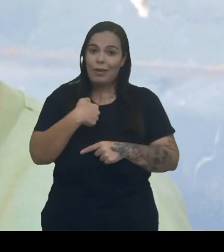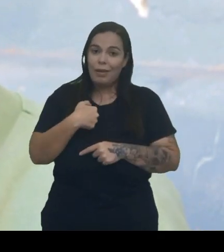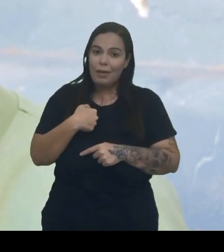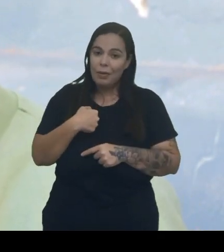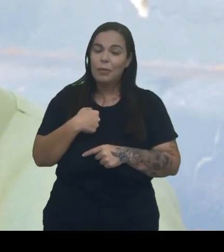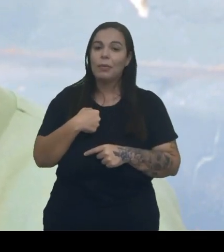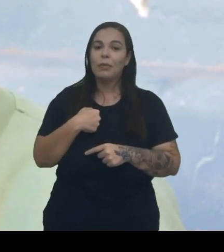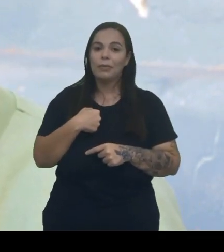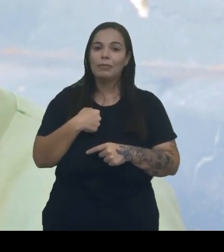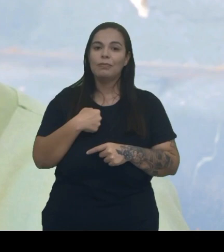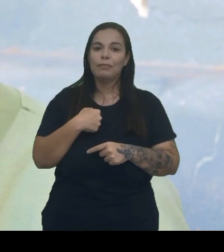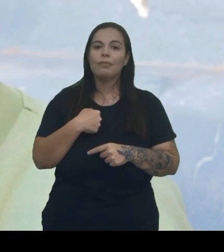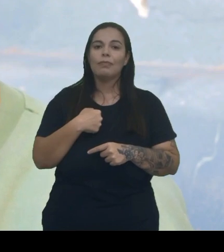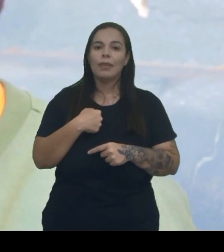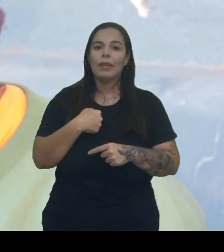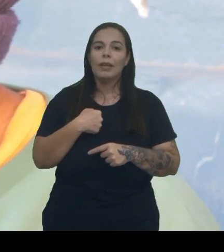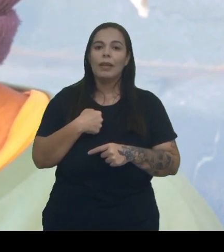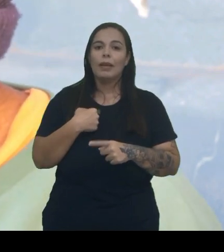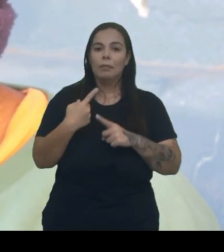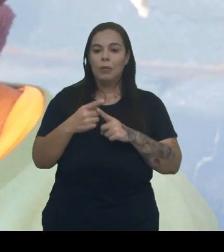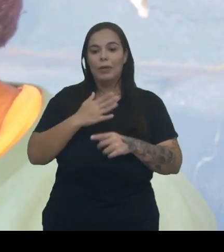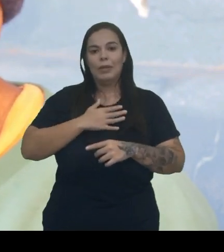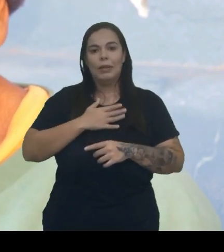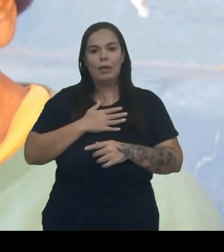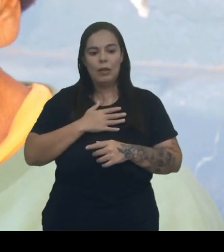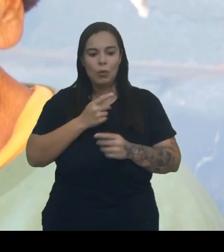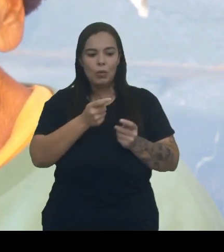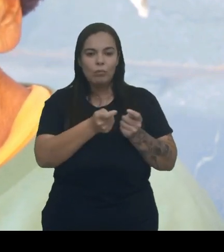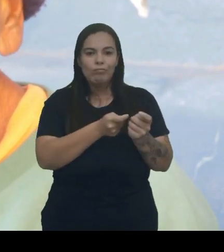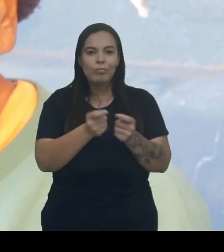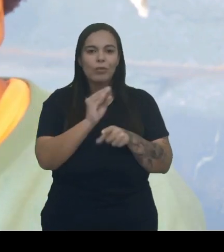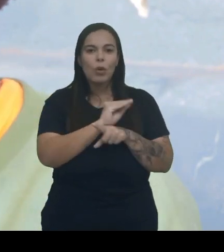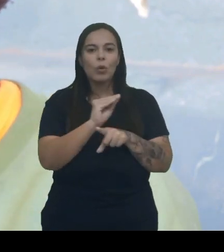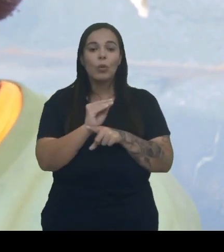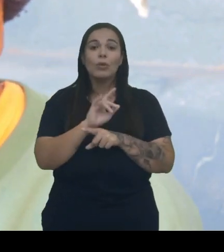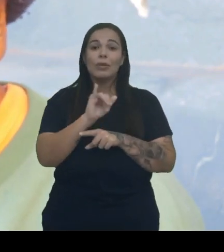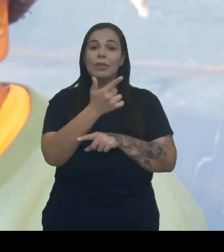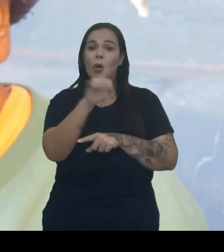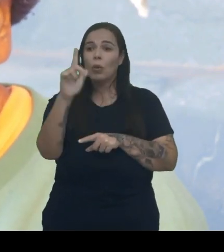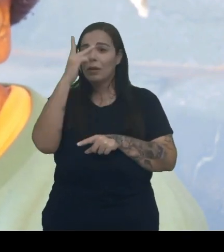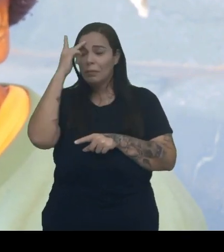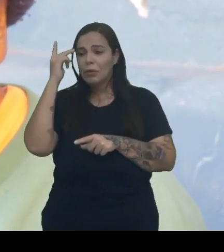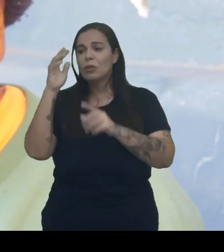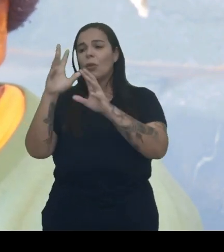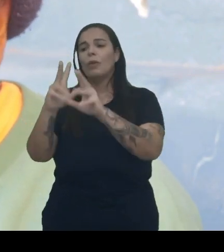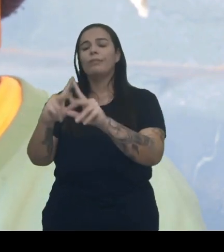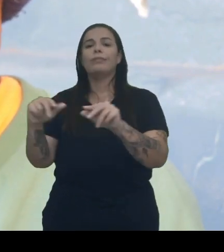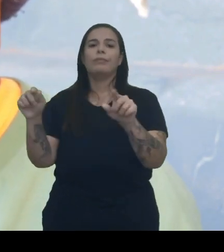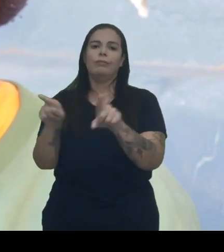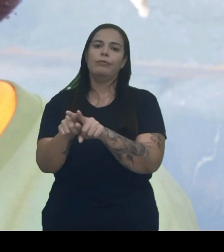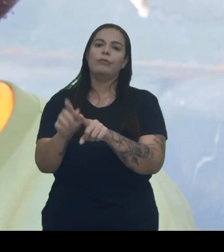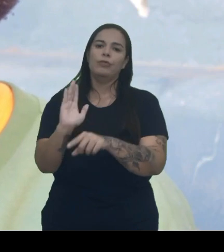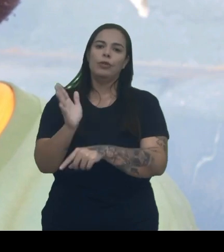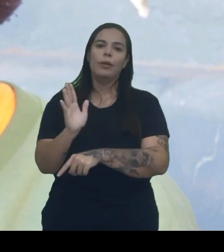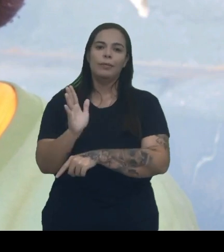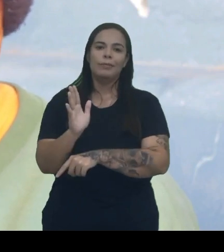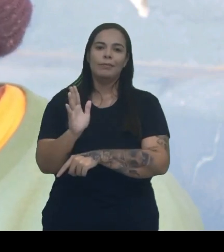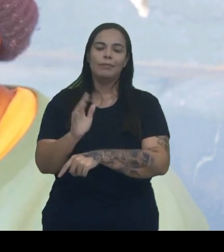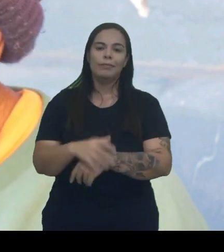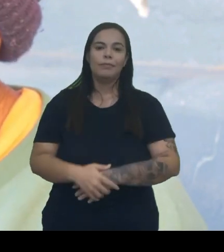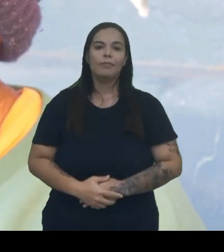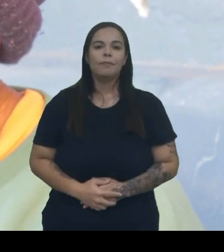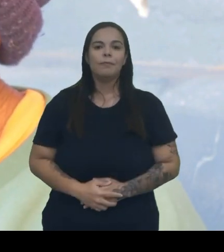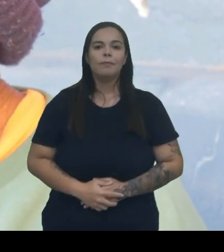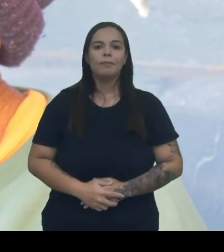porque está na minha mão. Se essa canoa aqui tivesse na mão de outra, ela já tinha morrido. Já não existia mais.